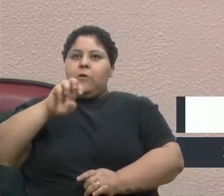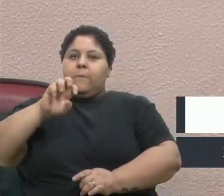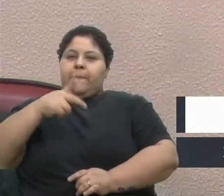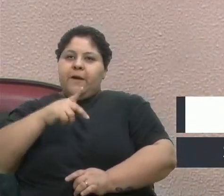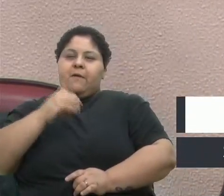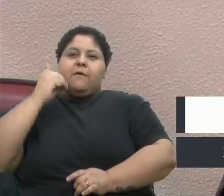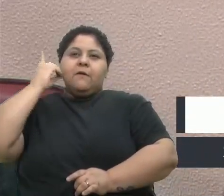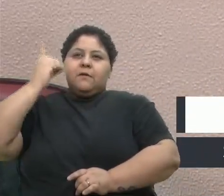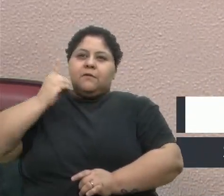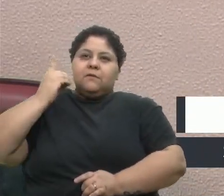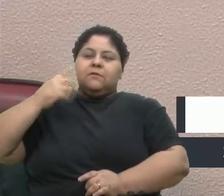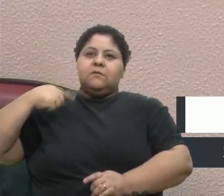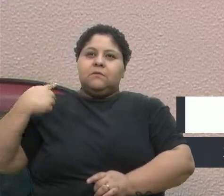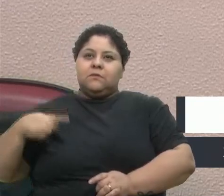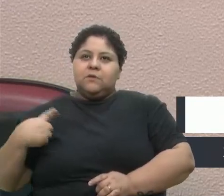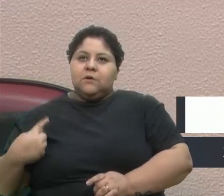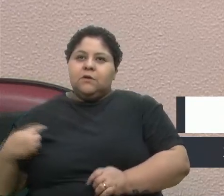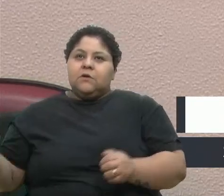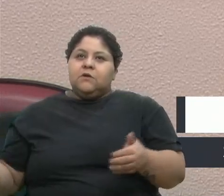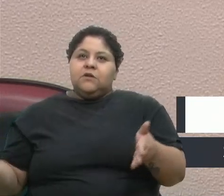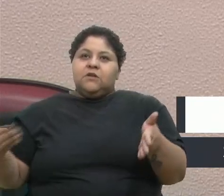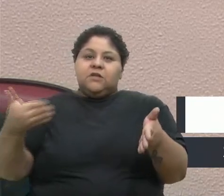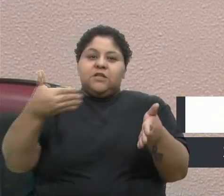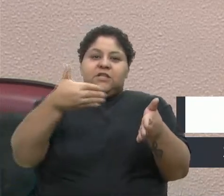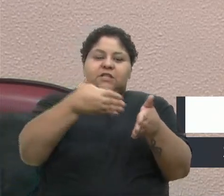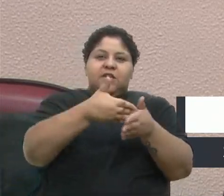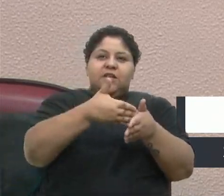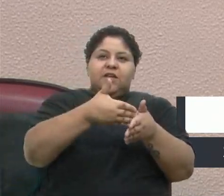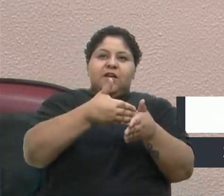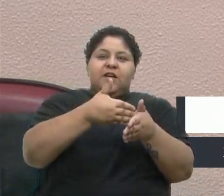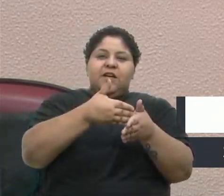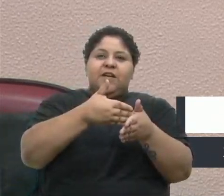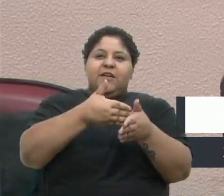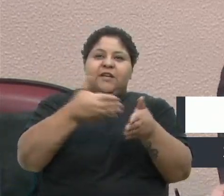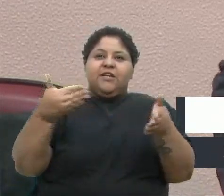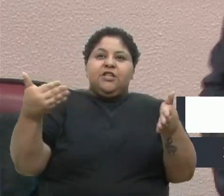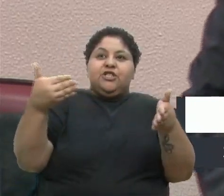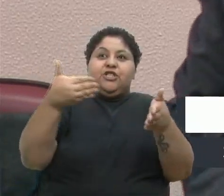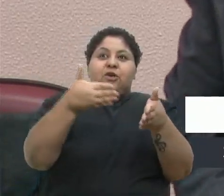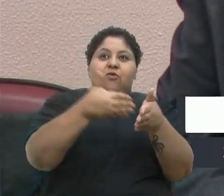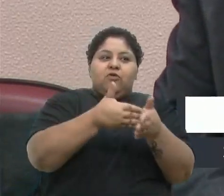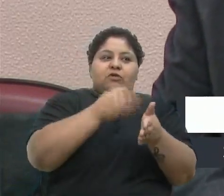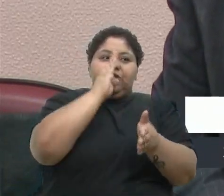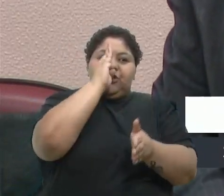que chegou do voo em Porto Alegre e foi direto a Nova Prata.